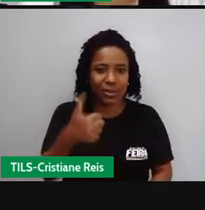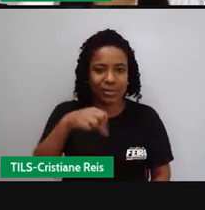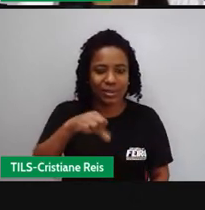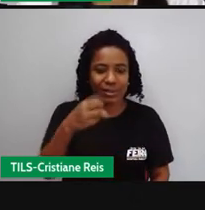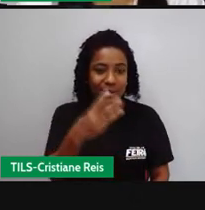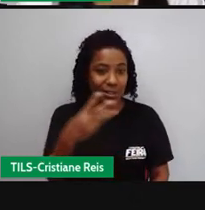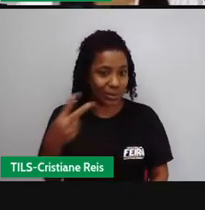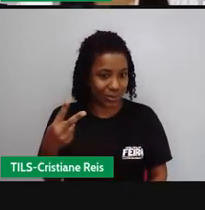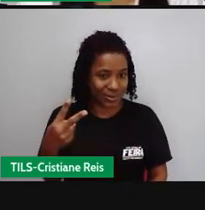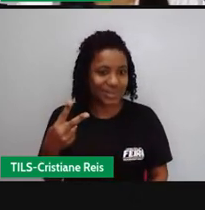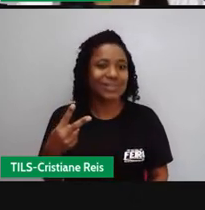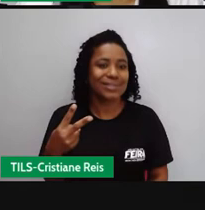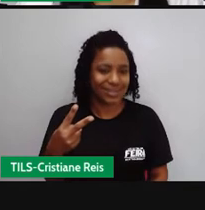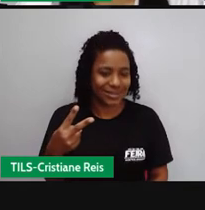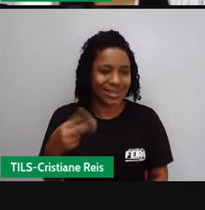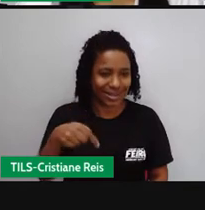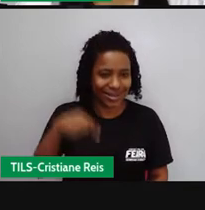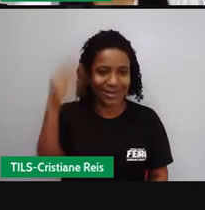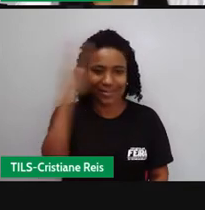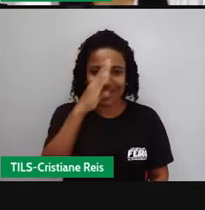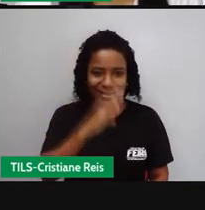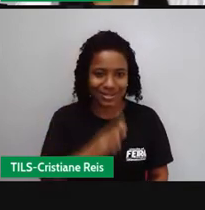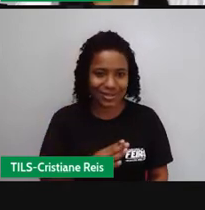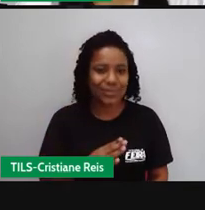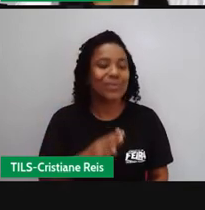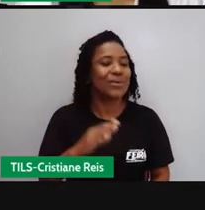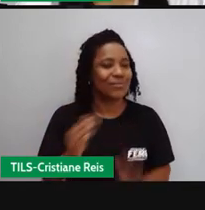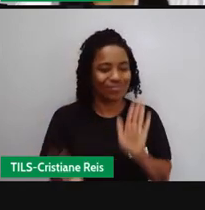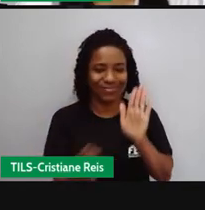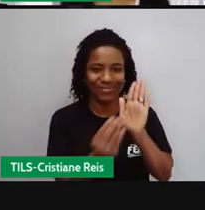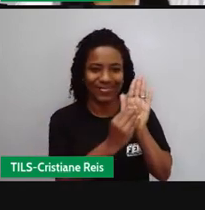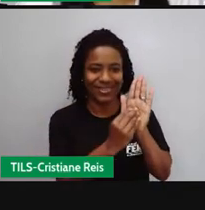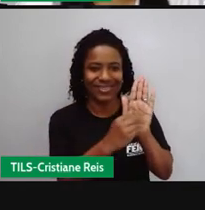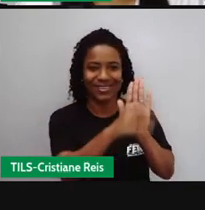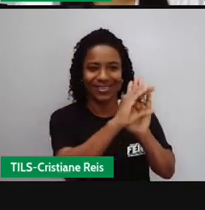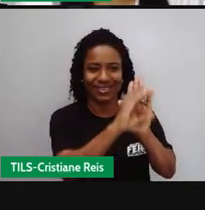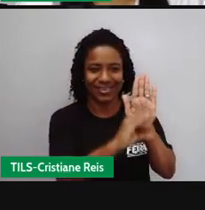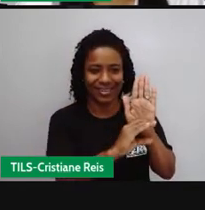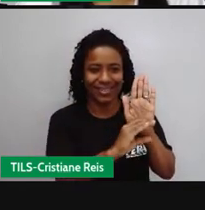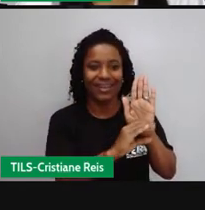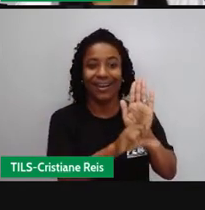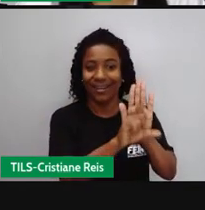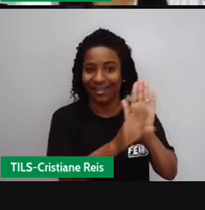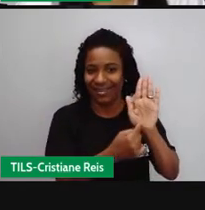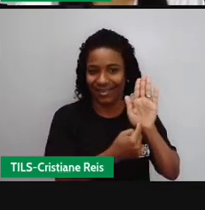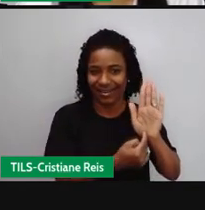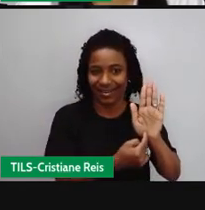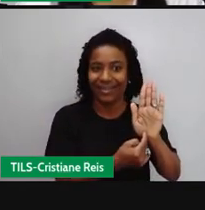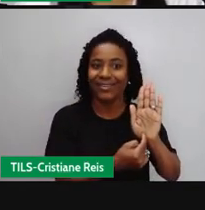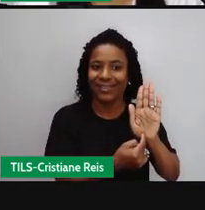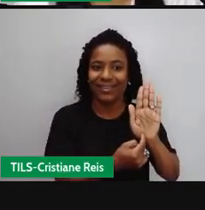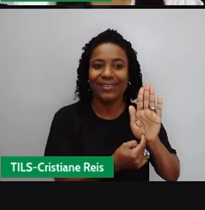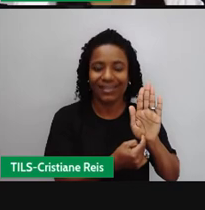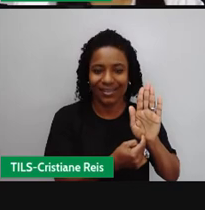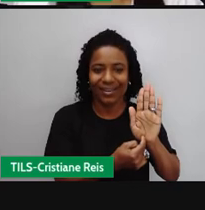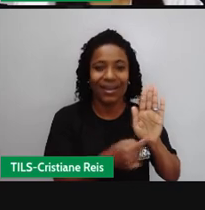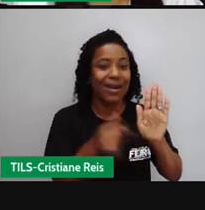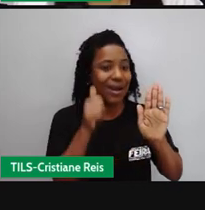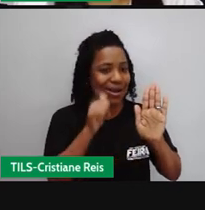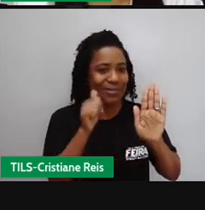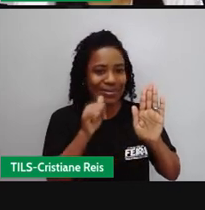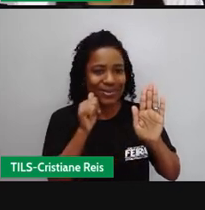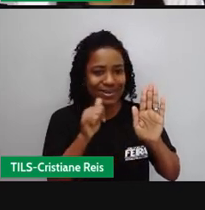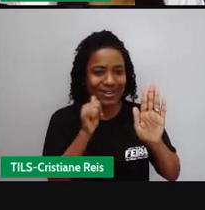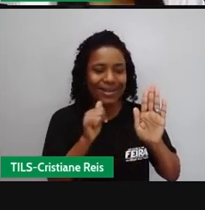do Código Eleitoral. Nessa época aí também é interessante a gente colocar a informação de que os votos ainda não